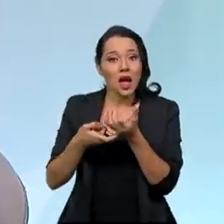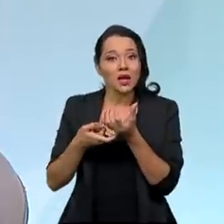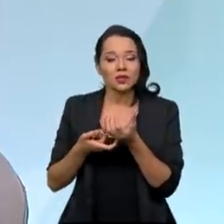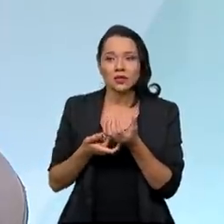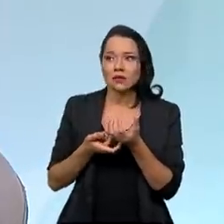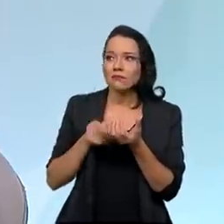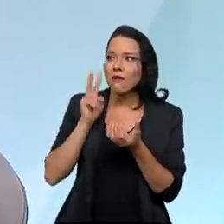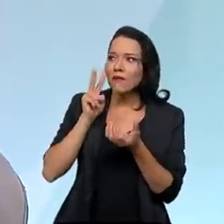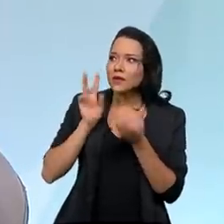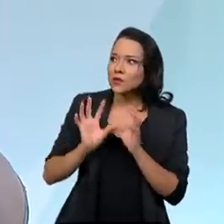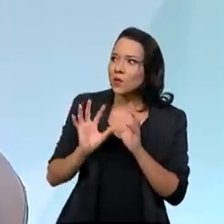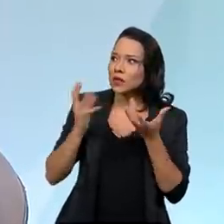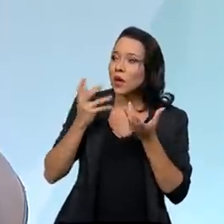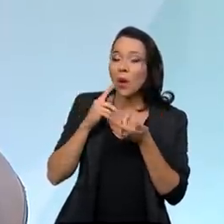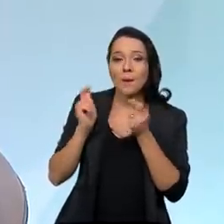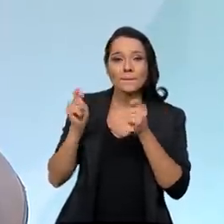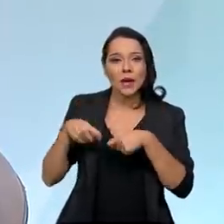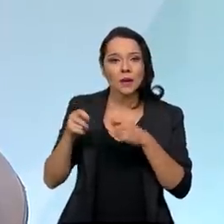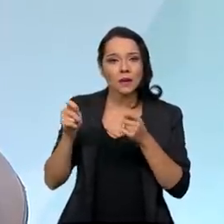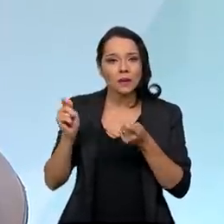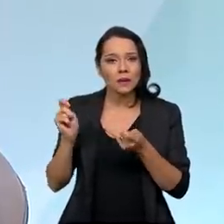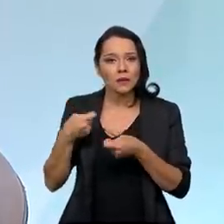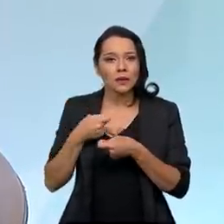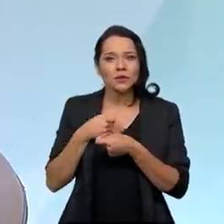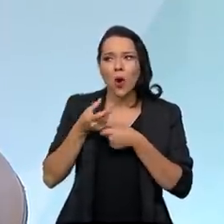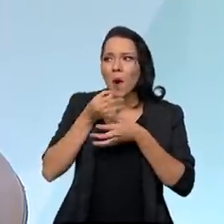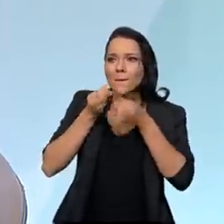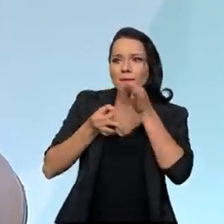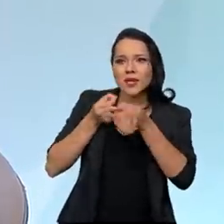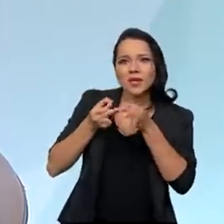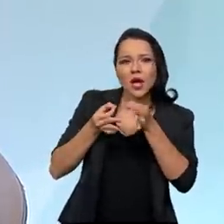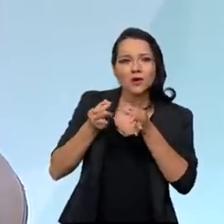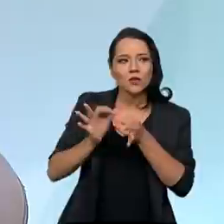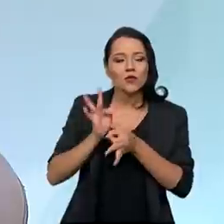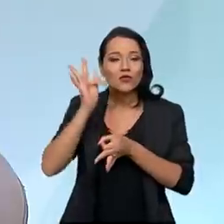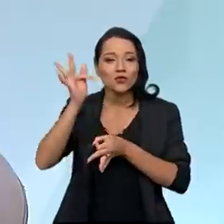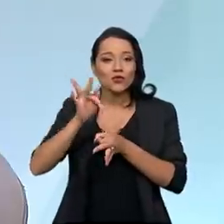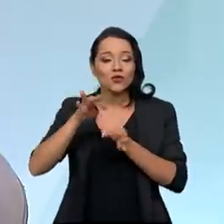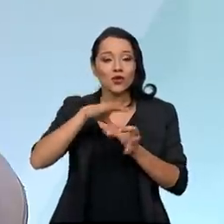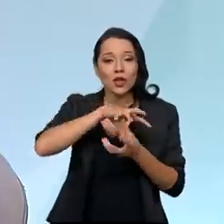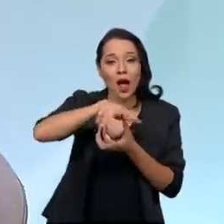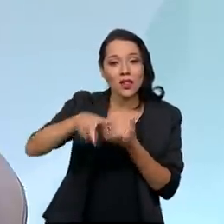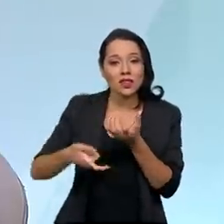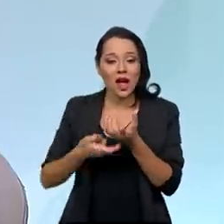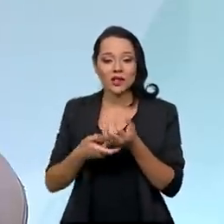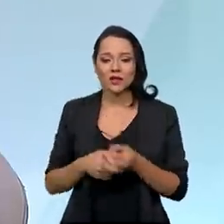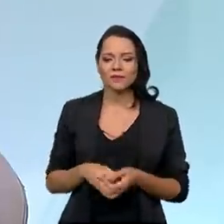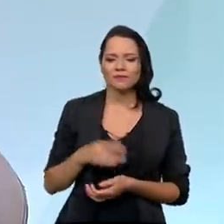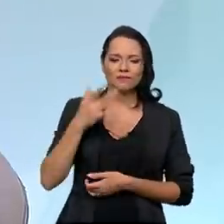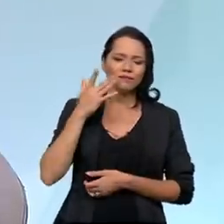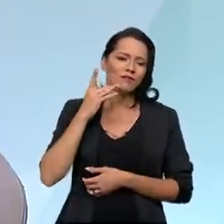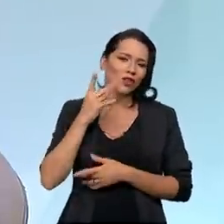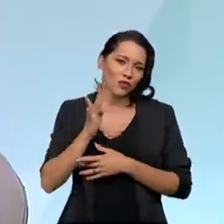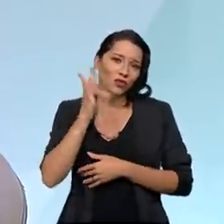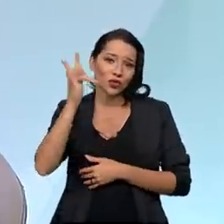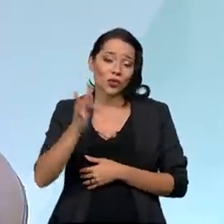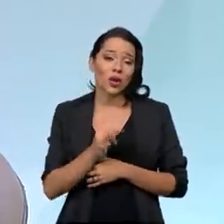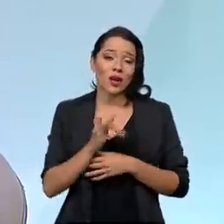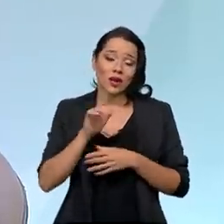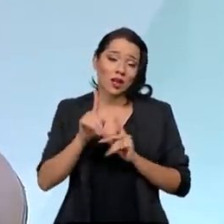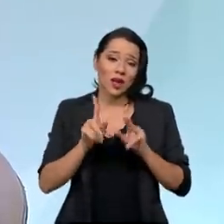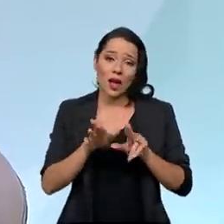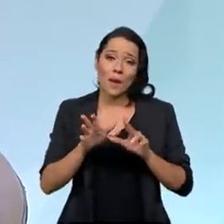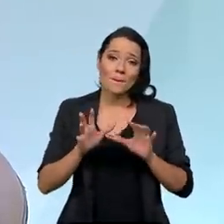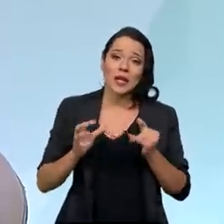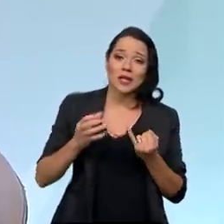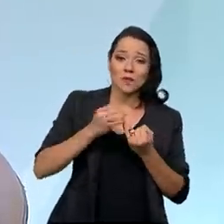nos condicionam e nos permitirão opinar sobre os futuros da Antártica amanhã ou depois, como um patrimônio da